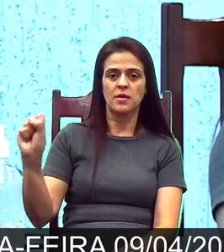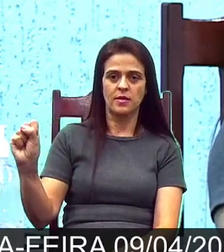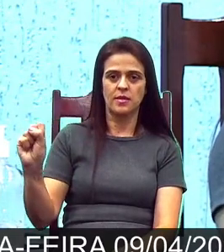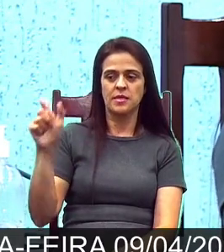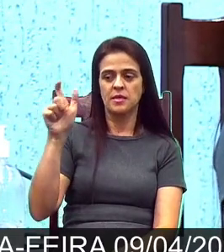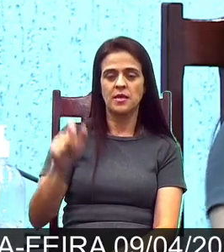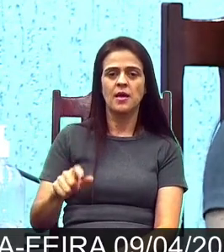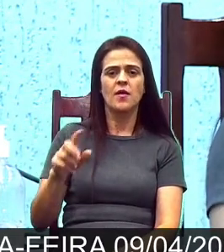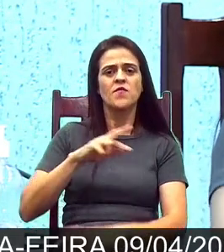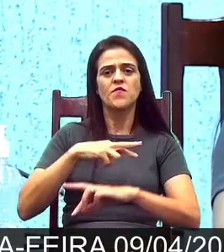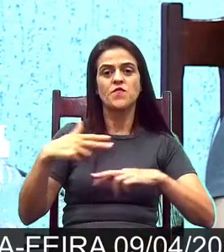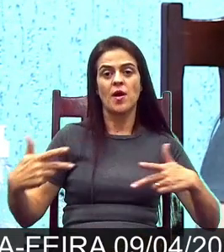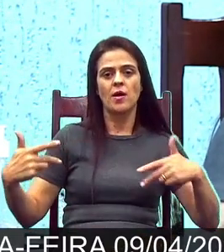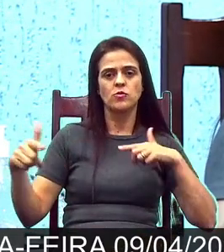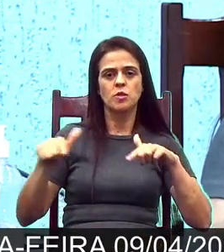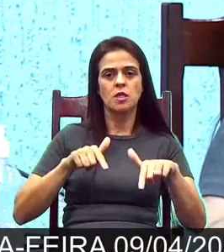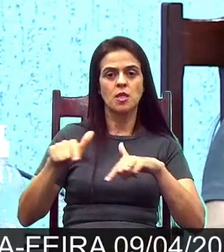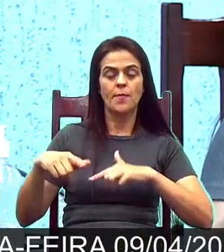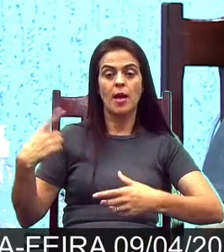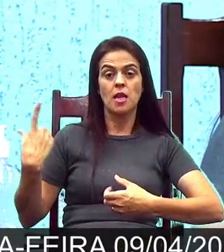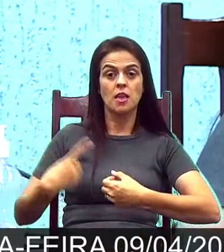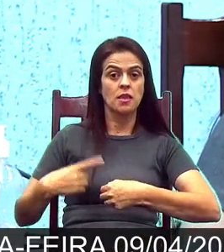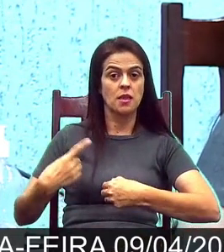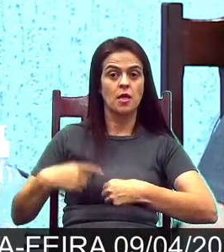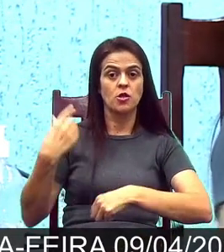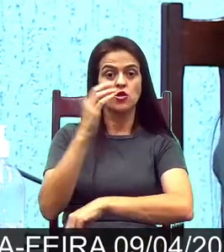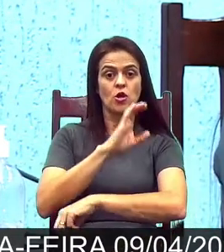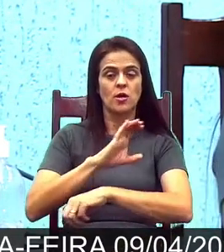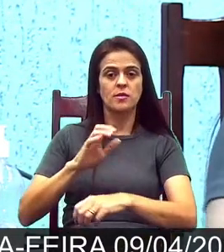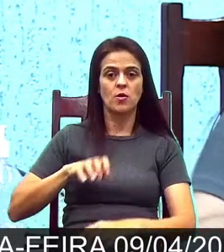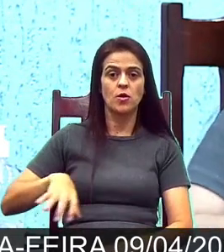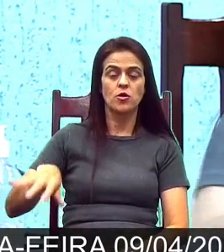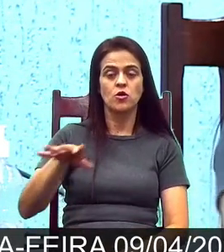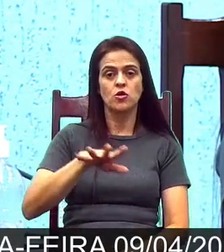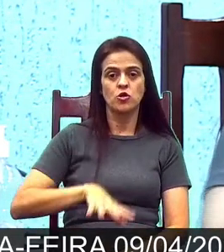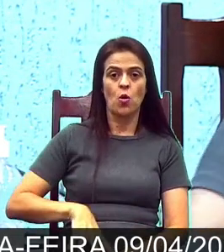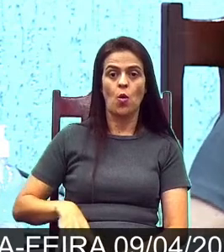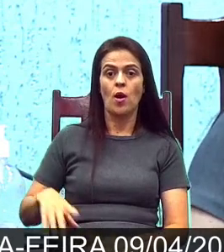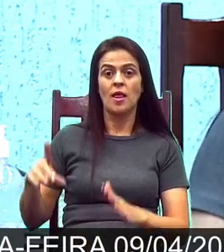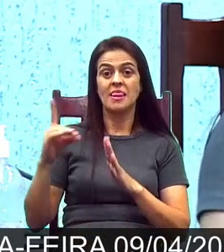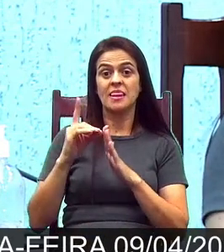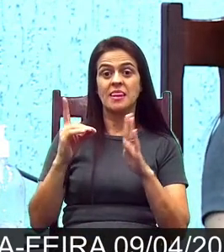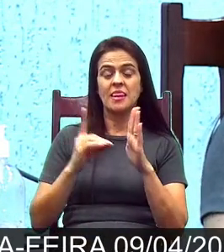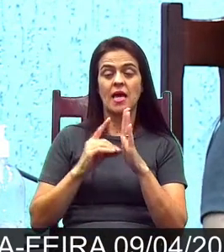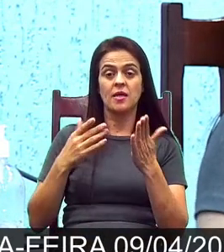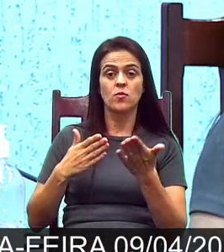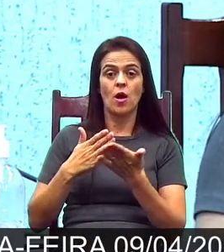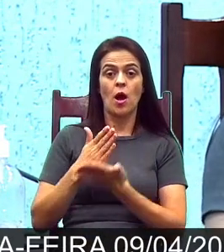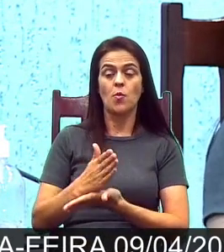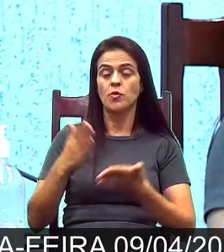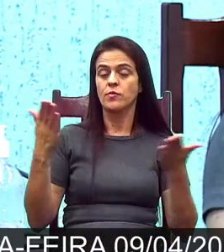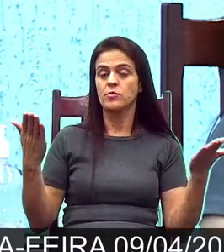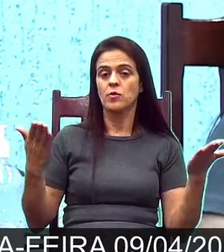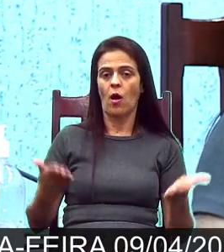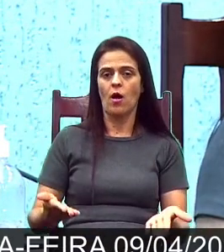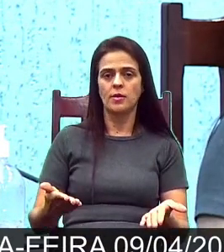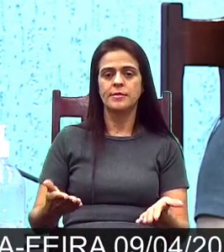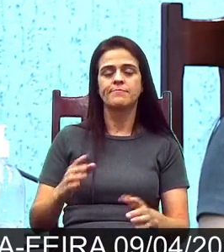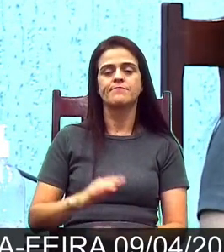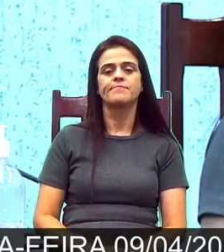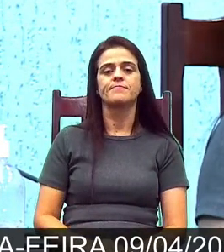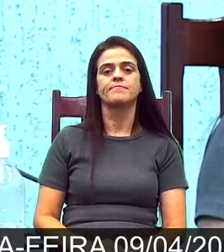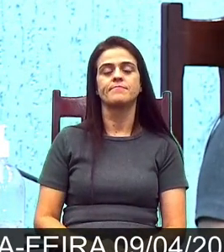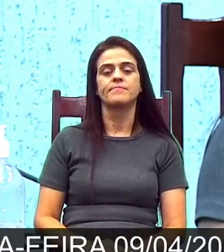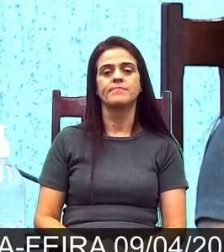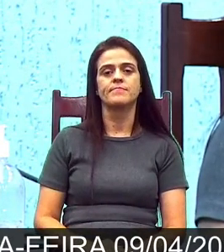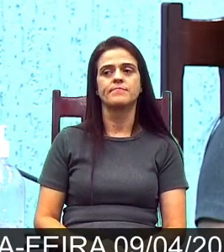Siqueira, em reconhecimento aos relevantes serviços prestados no município de Catalão e região. Artigo 2º, este decreto entra em vigor na data de sua publicação, revogando as disposições